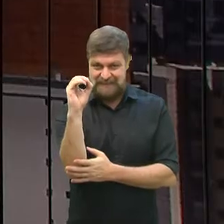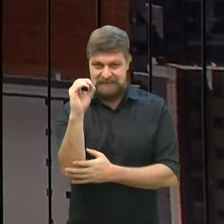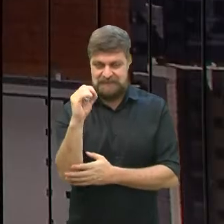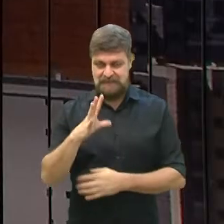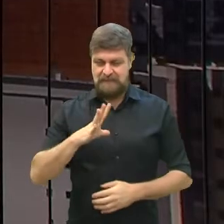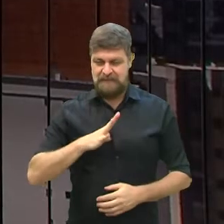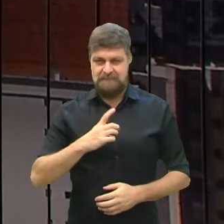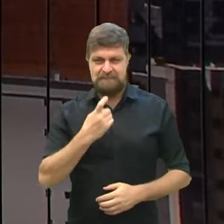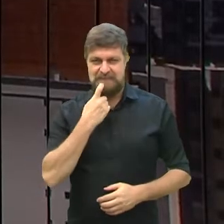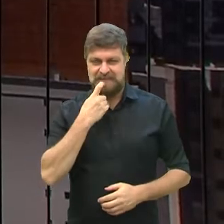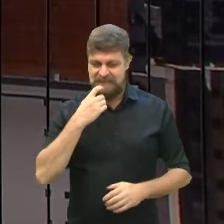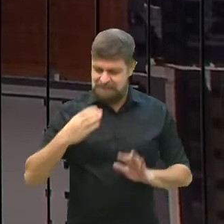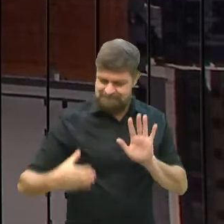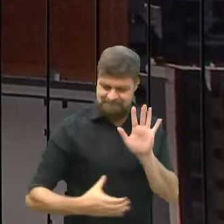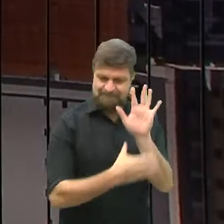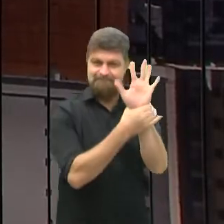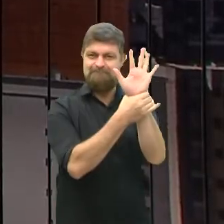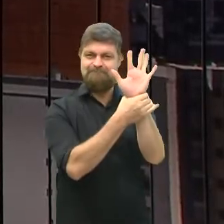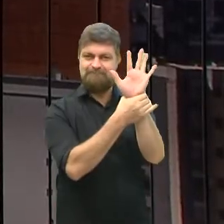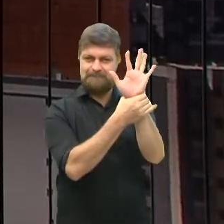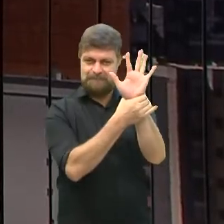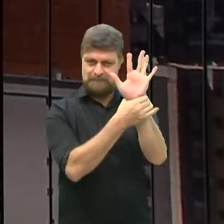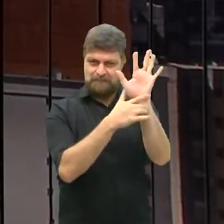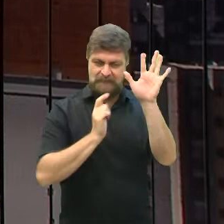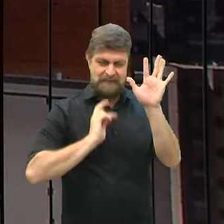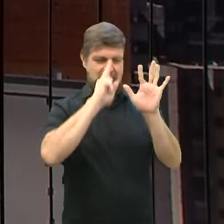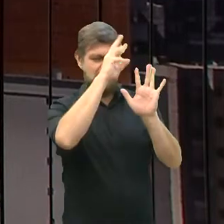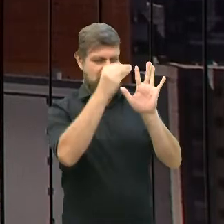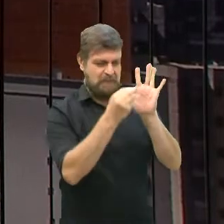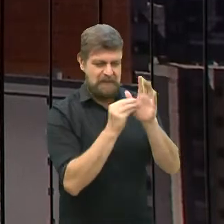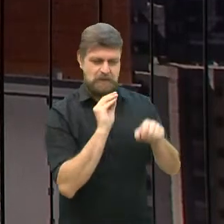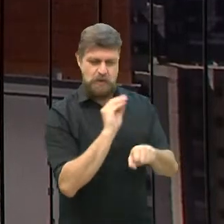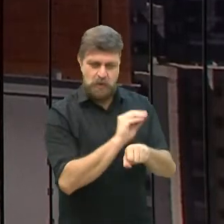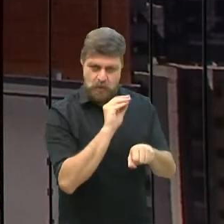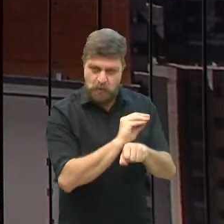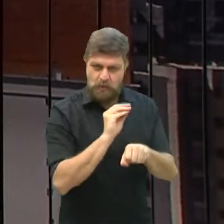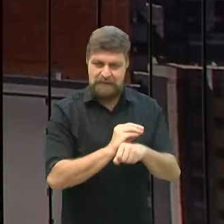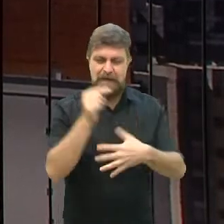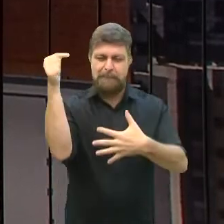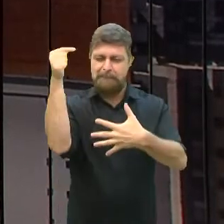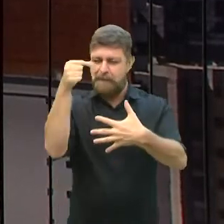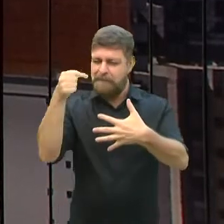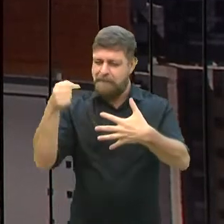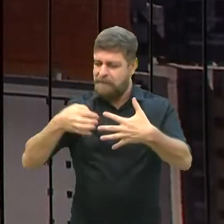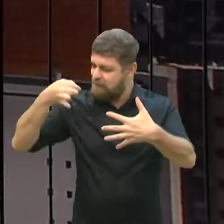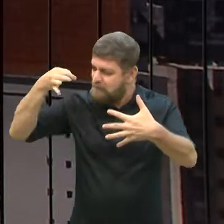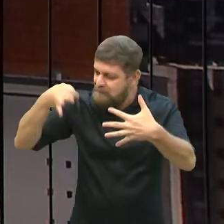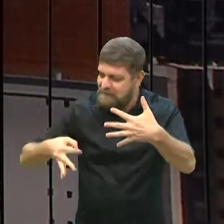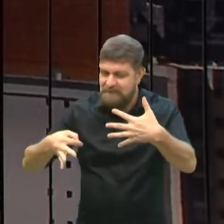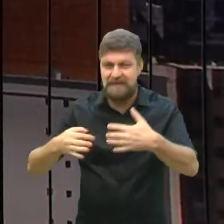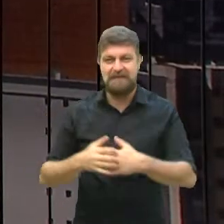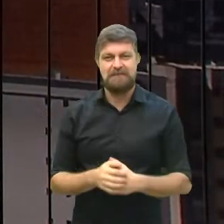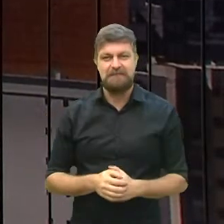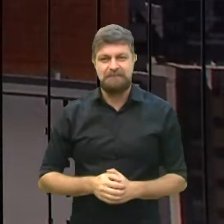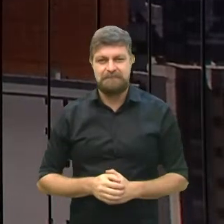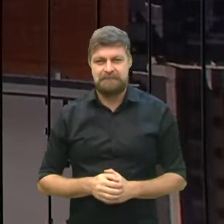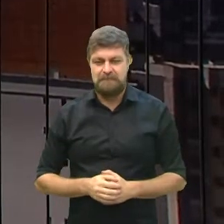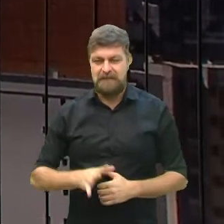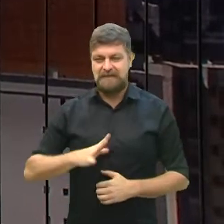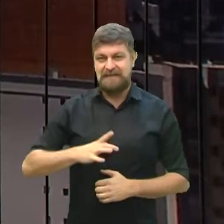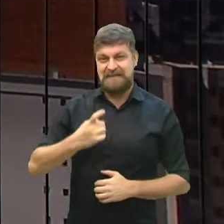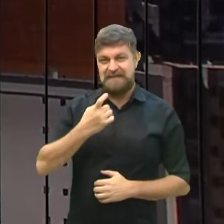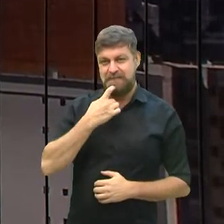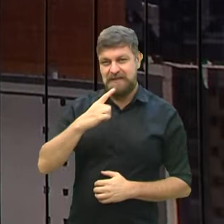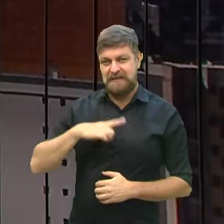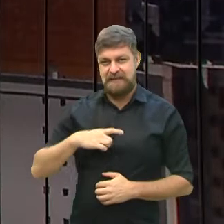uma cidade mega sustentável, com todos os indicadores atingidos da Agenda 2030, Campinas